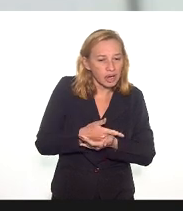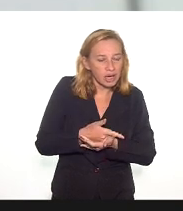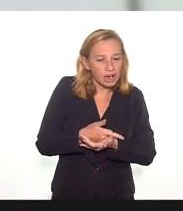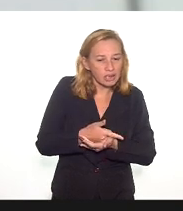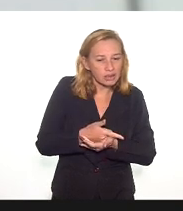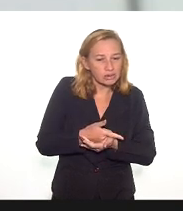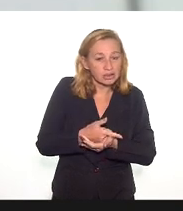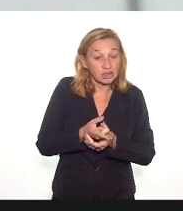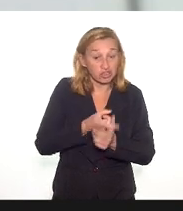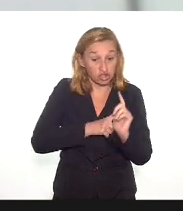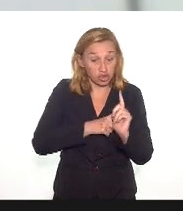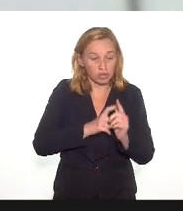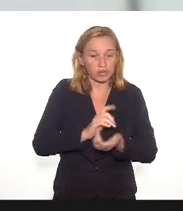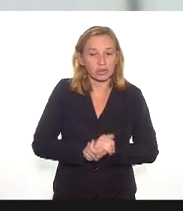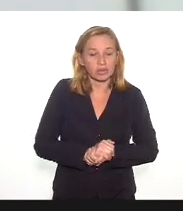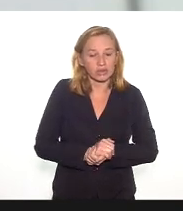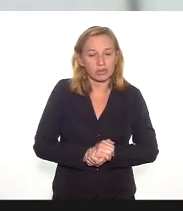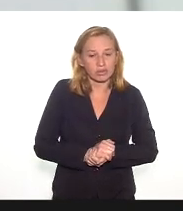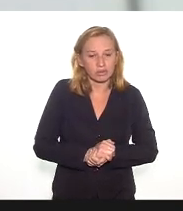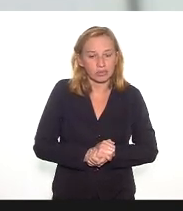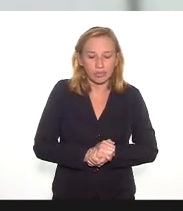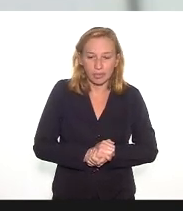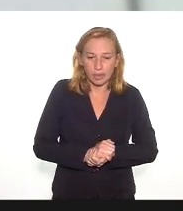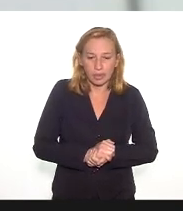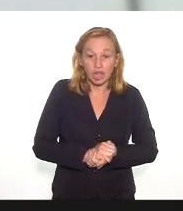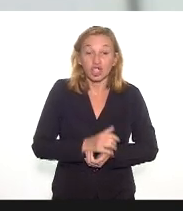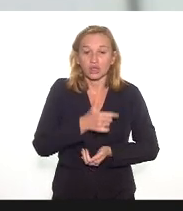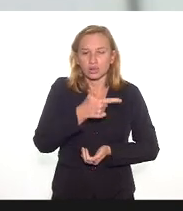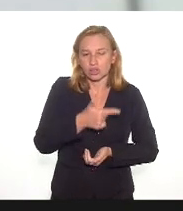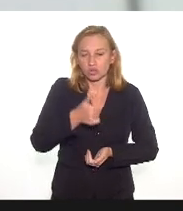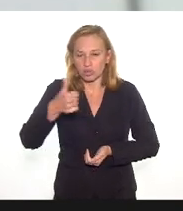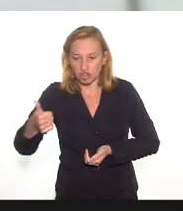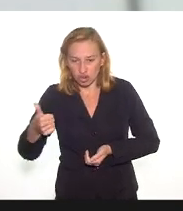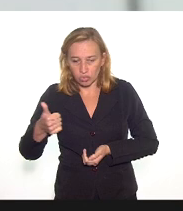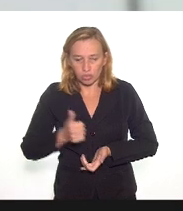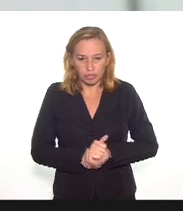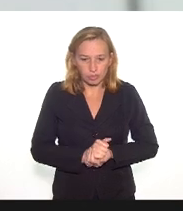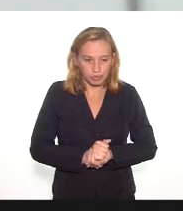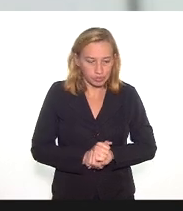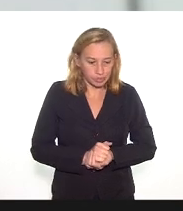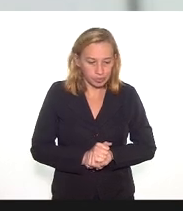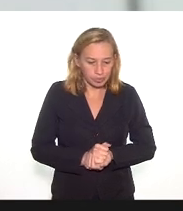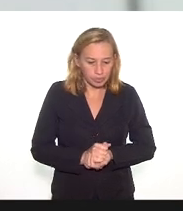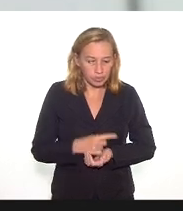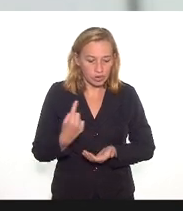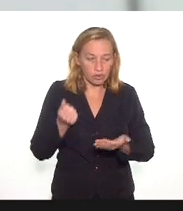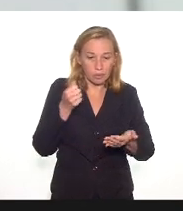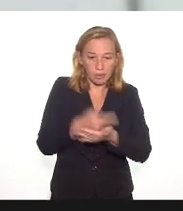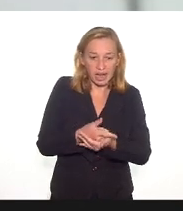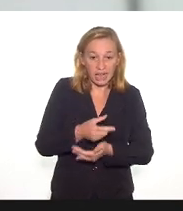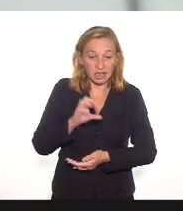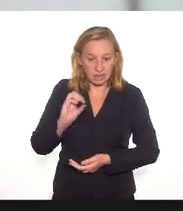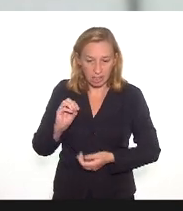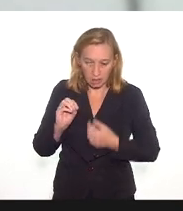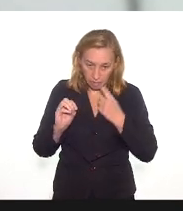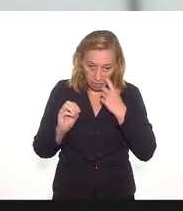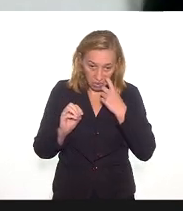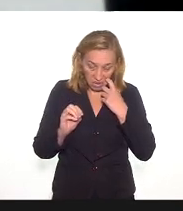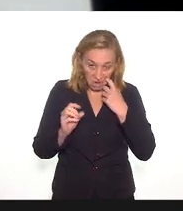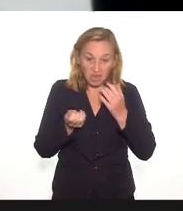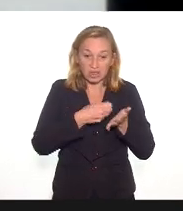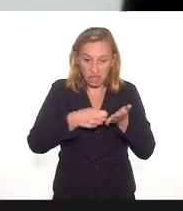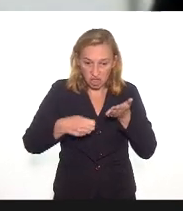serviço da dívida é o seguinte: em 2021, nós vamos pagar zero. O próprio está escrito